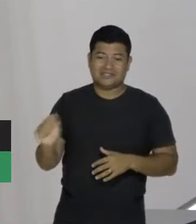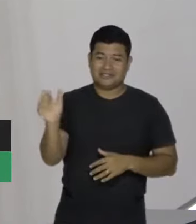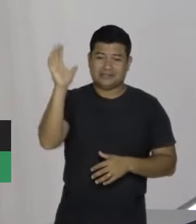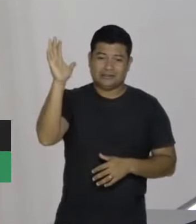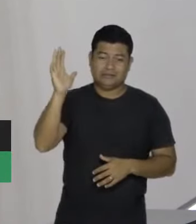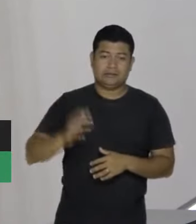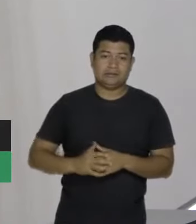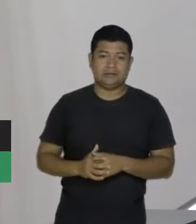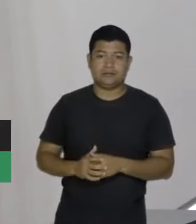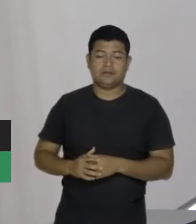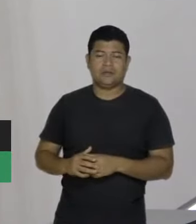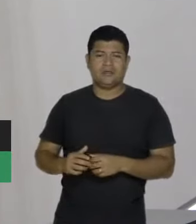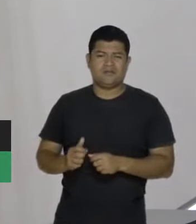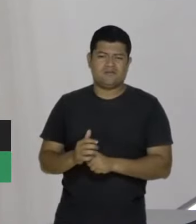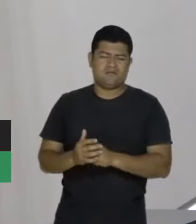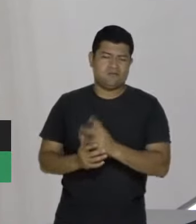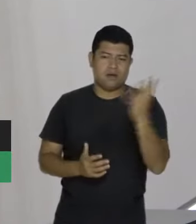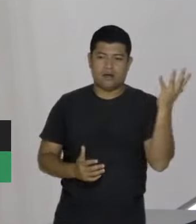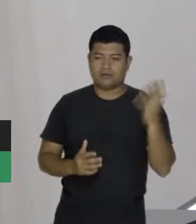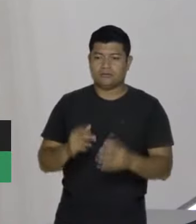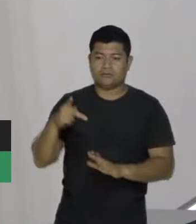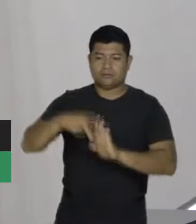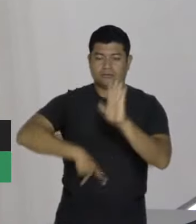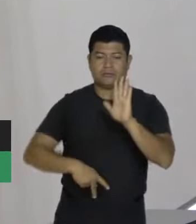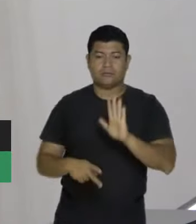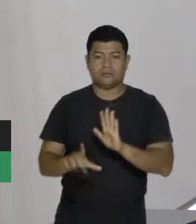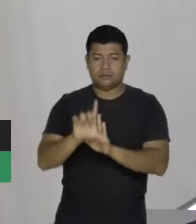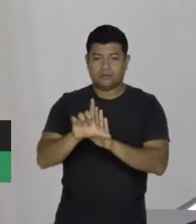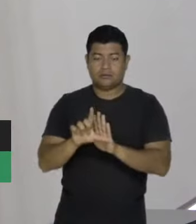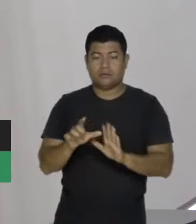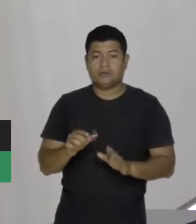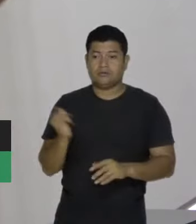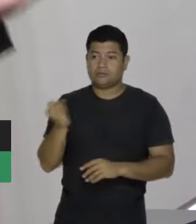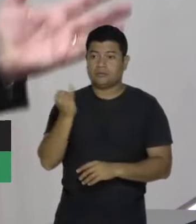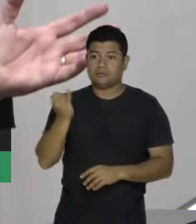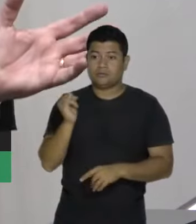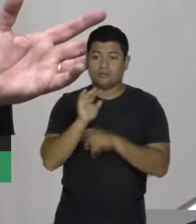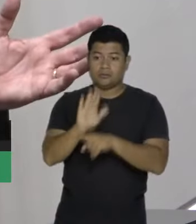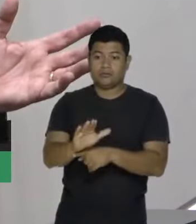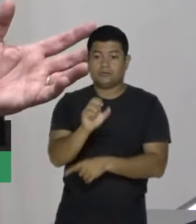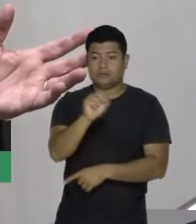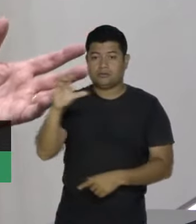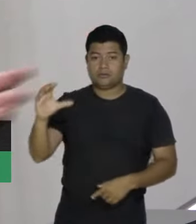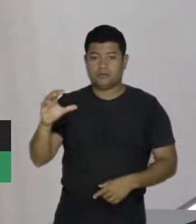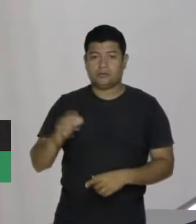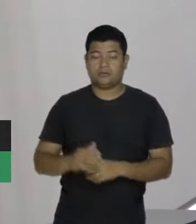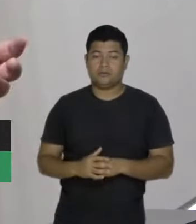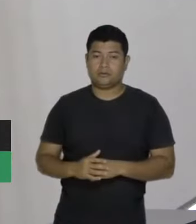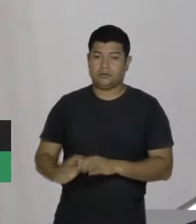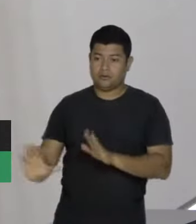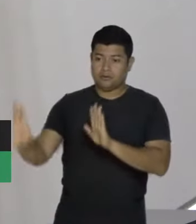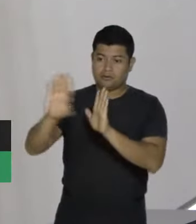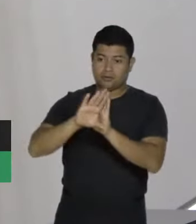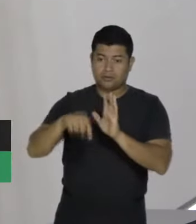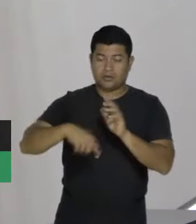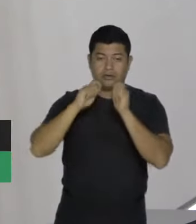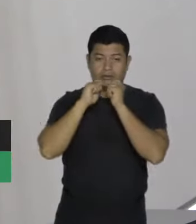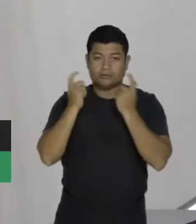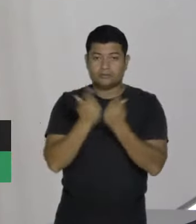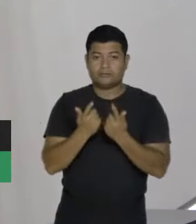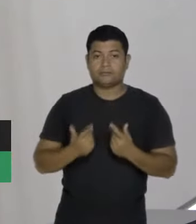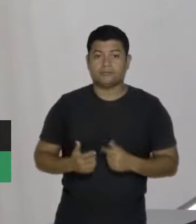tantos outros projetos importantes para Santa Catarina que vão chegar à nossa casa.